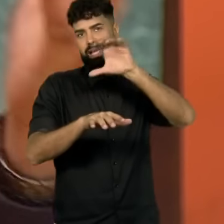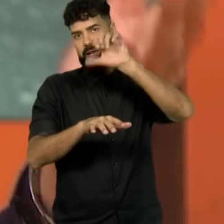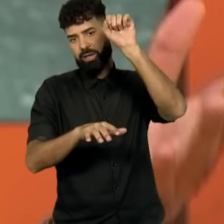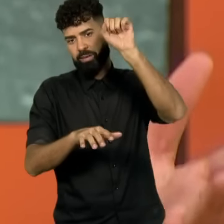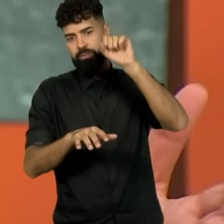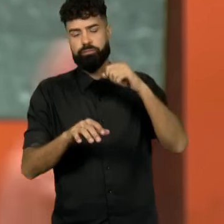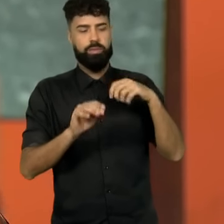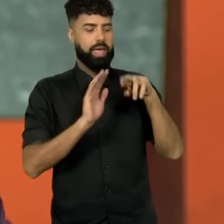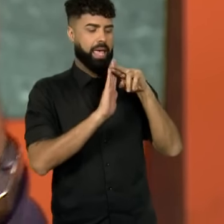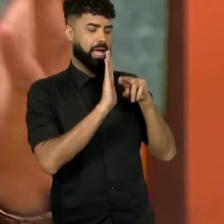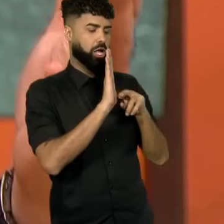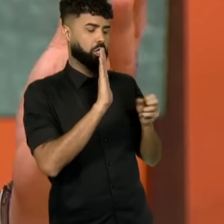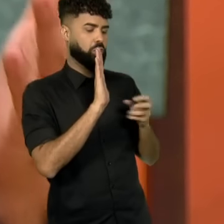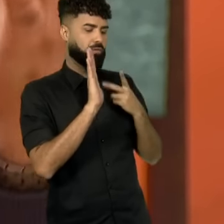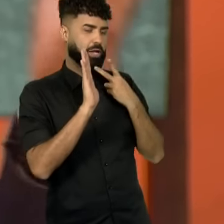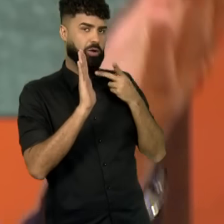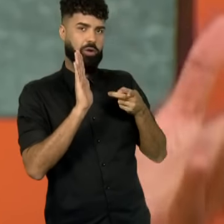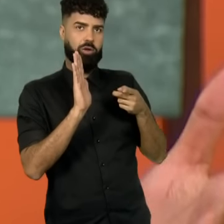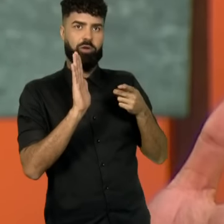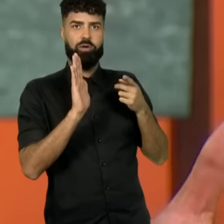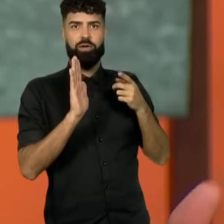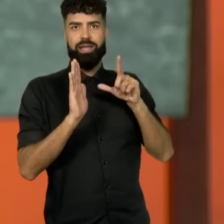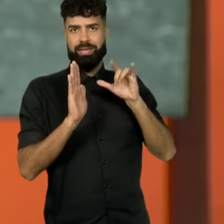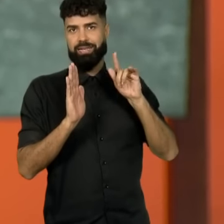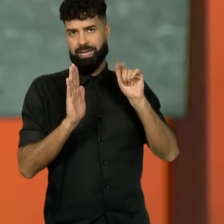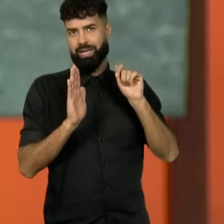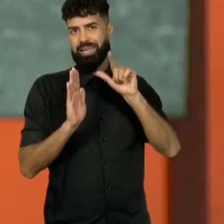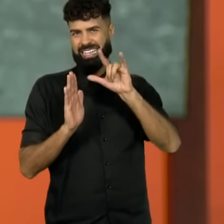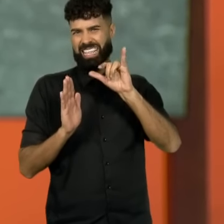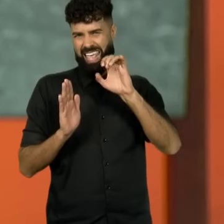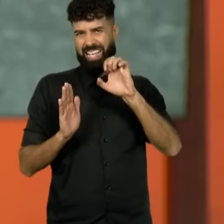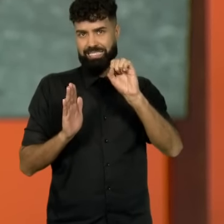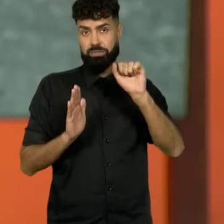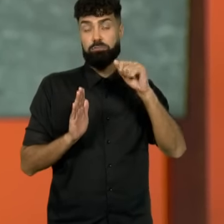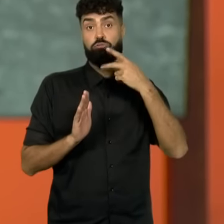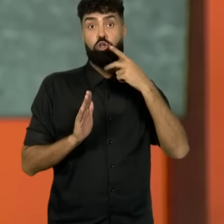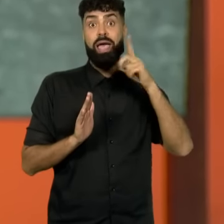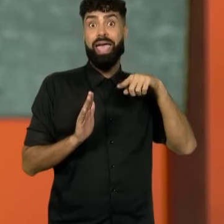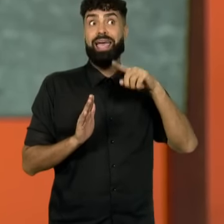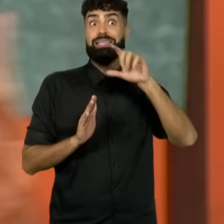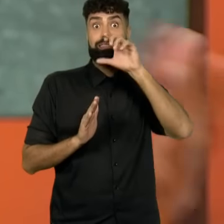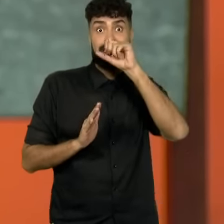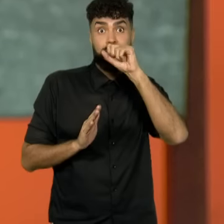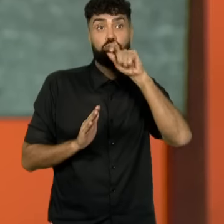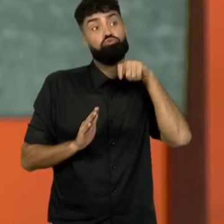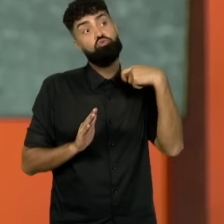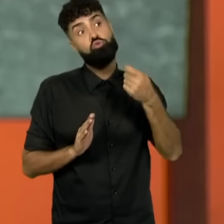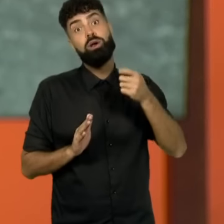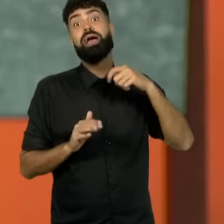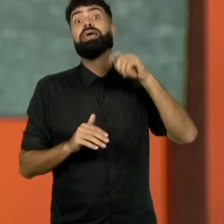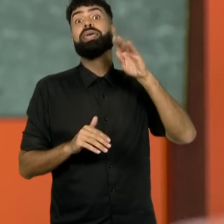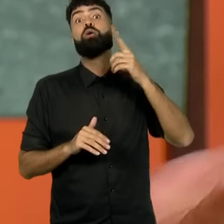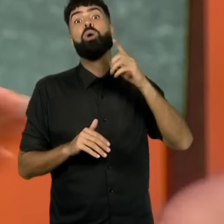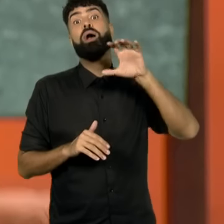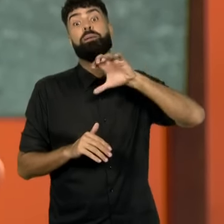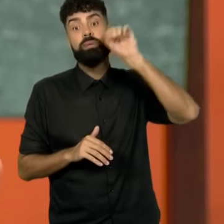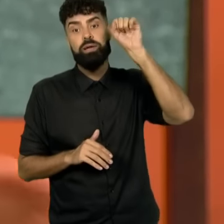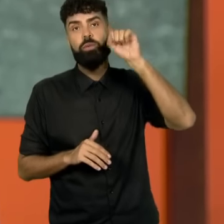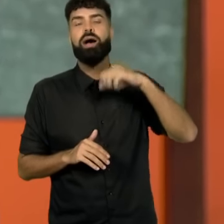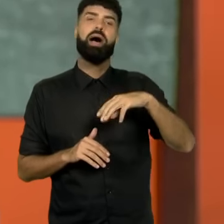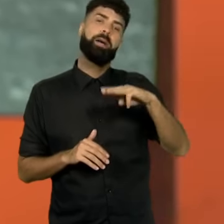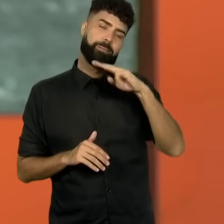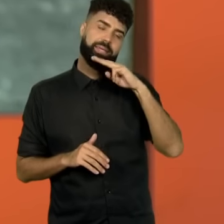segundo o regulamento da Liga naquela época, era o dia em que se consagraria, de fato, a campeã, a